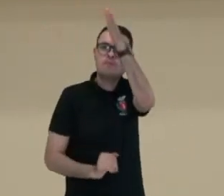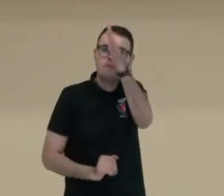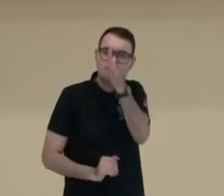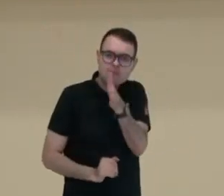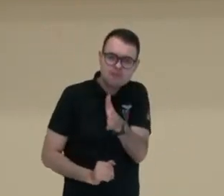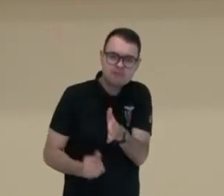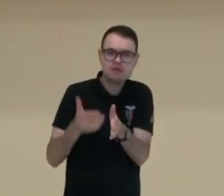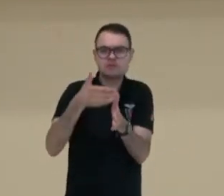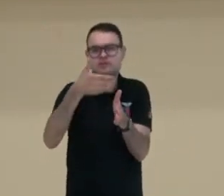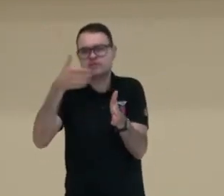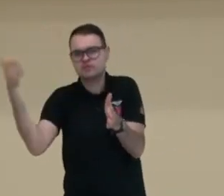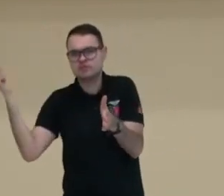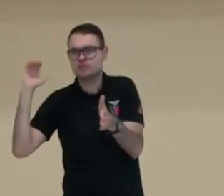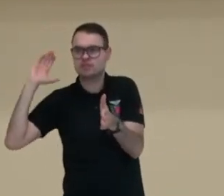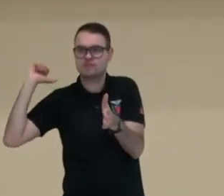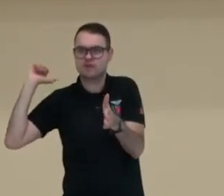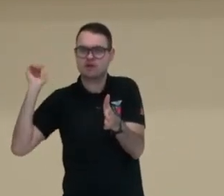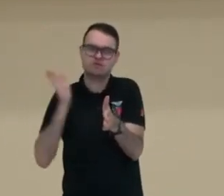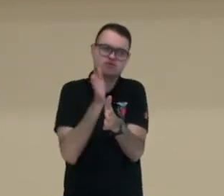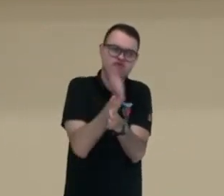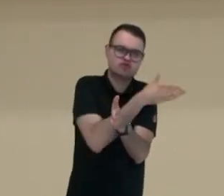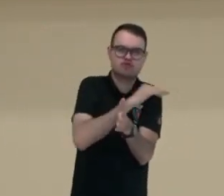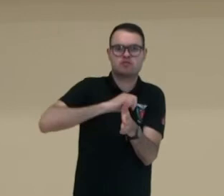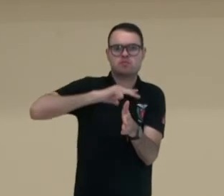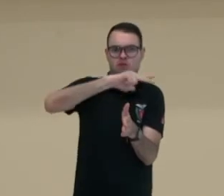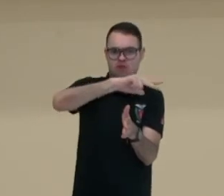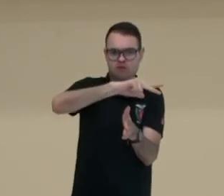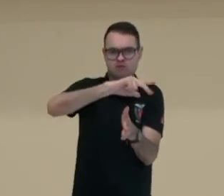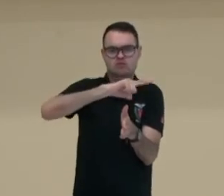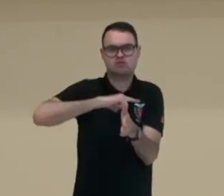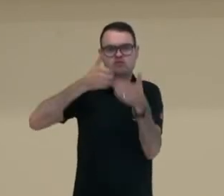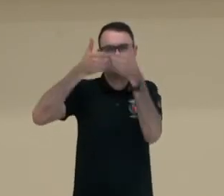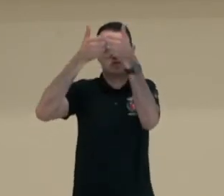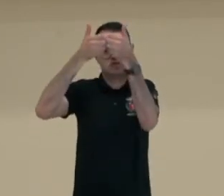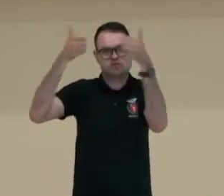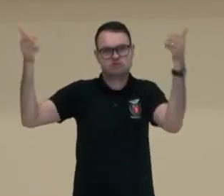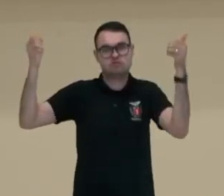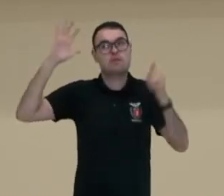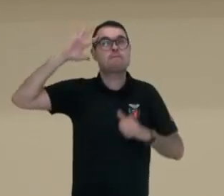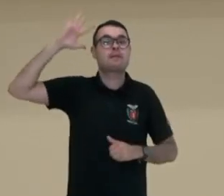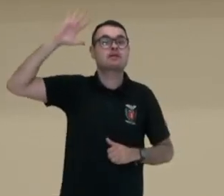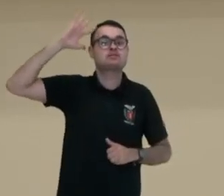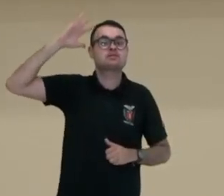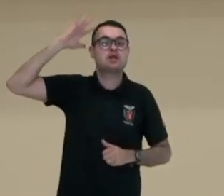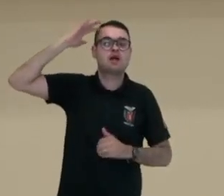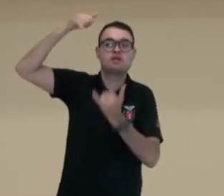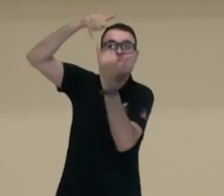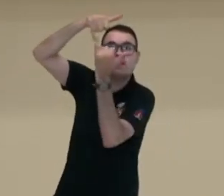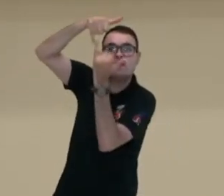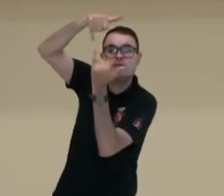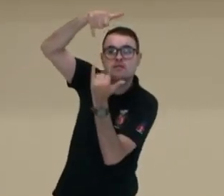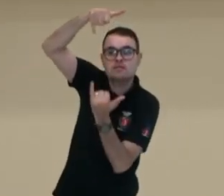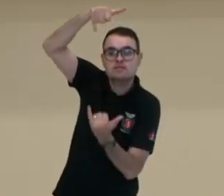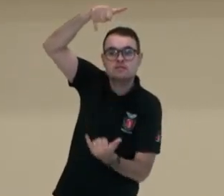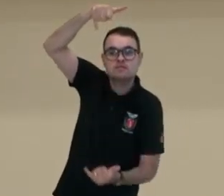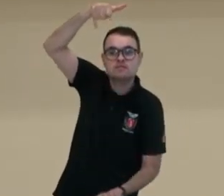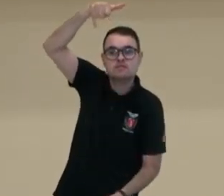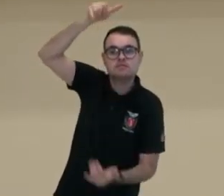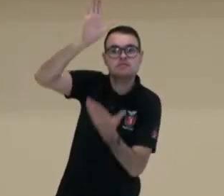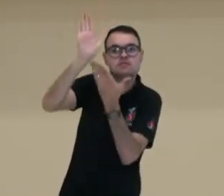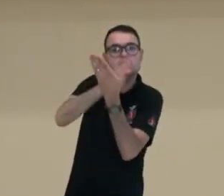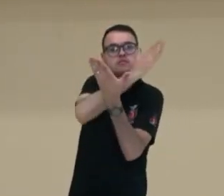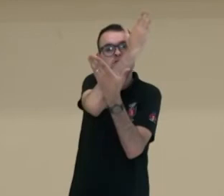território espanhol, dividir nessa linha imaginária chamada Tratado de Tordesilhas, uma maneira que Portugal e